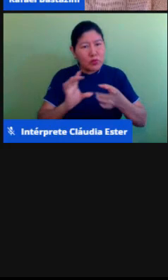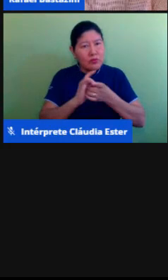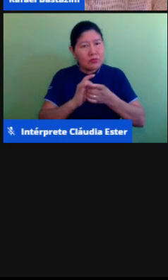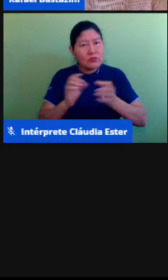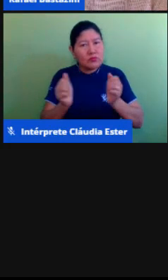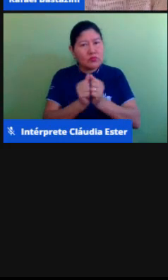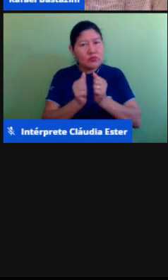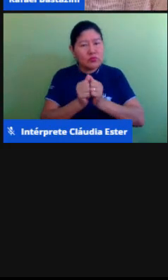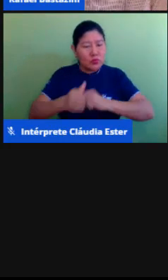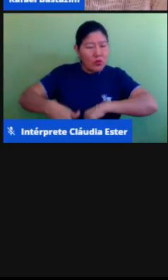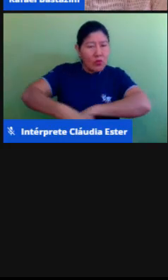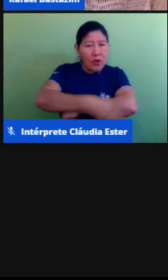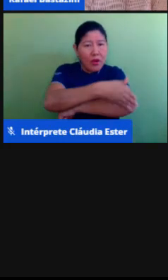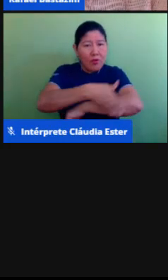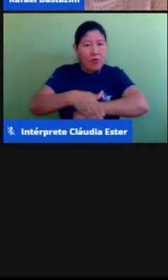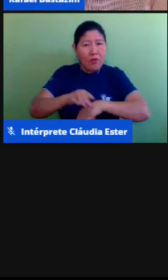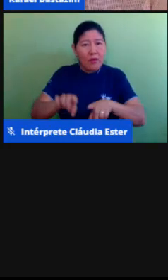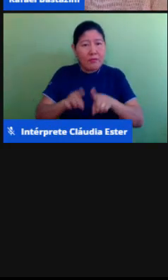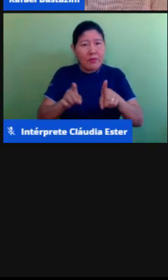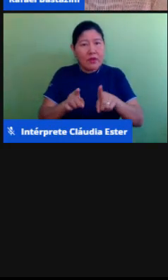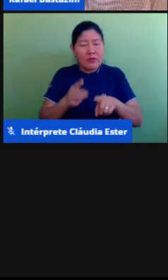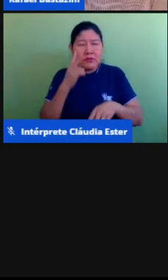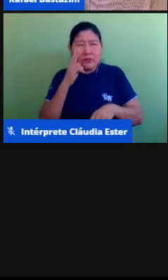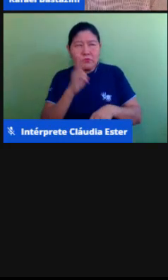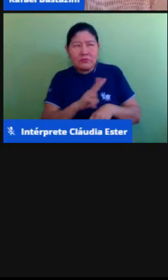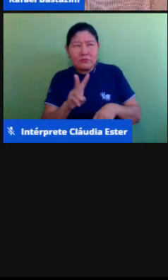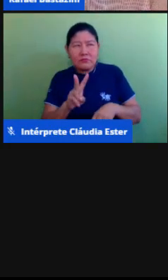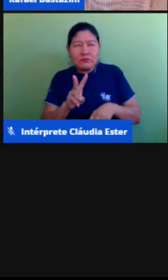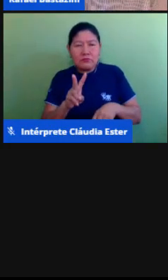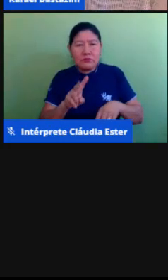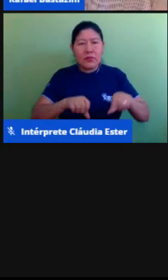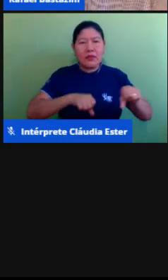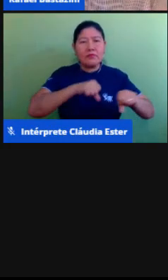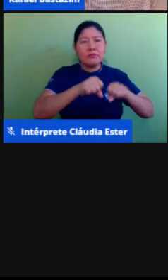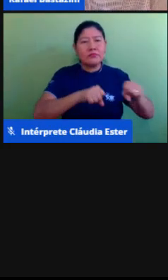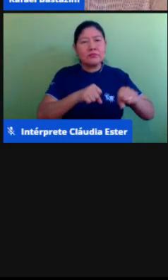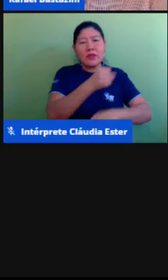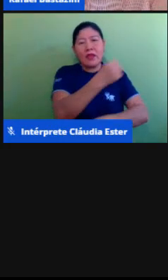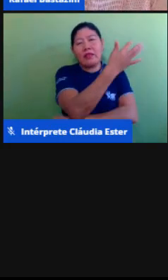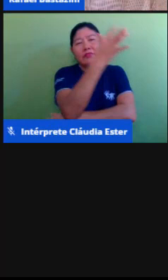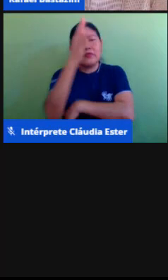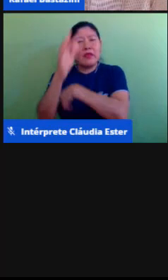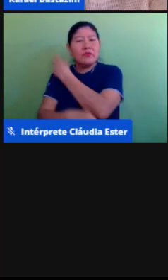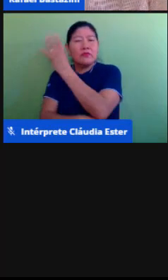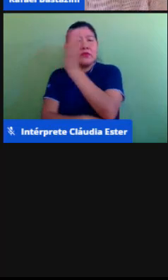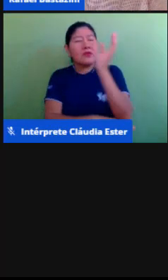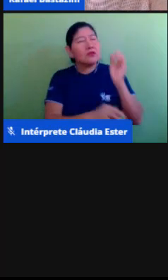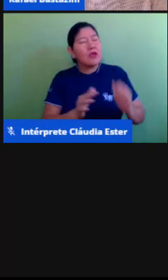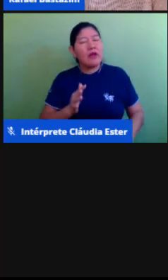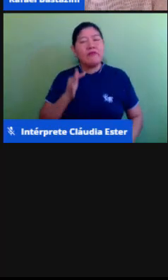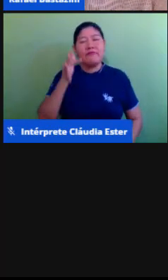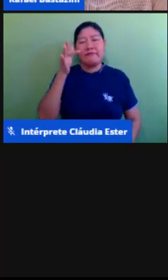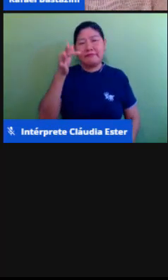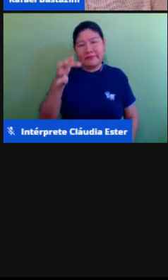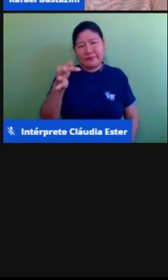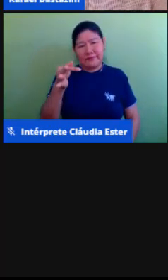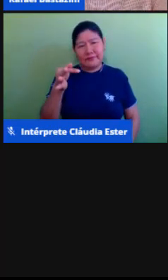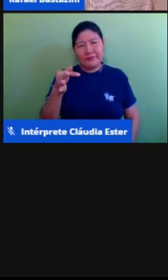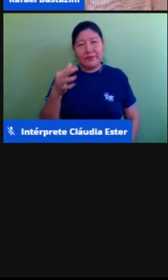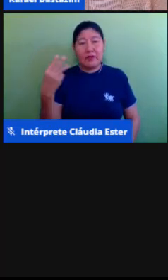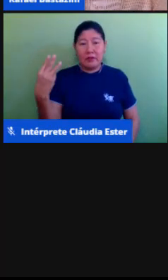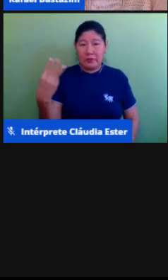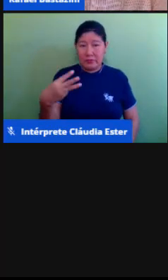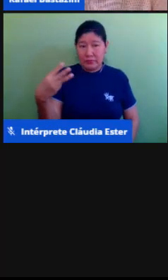ciclovias, elas são uma paisagem que demonstram ou que antecipam o futuro. O terceiro exemplo seria